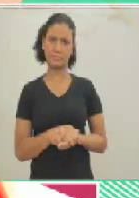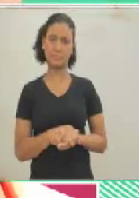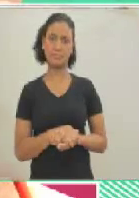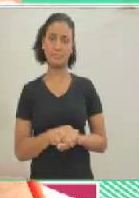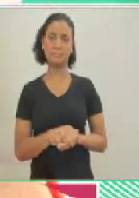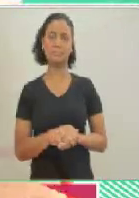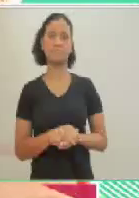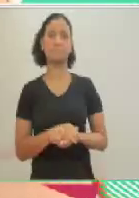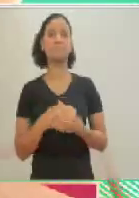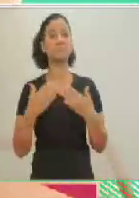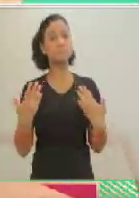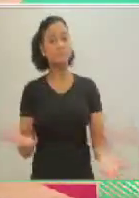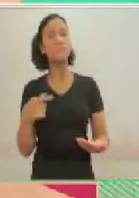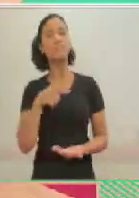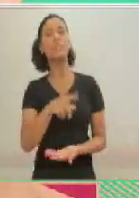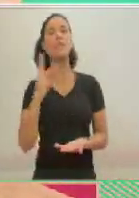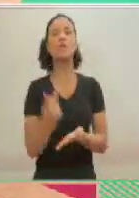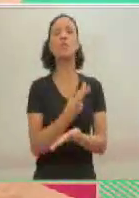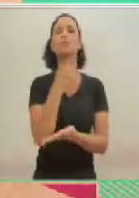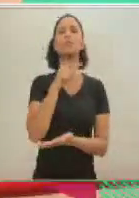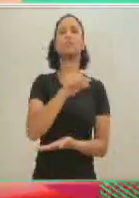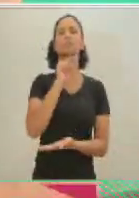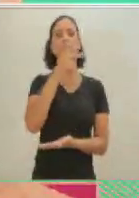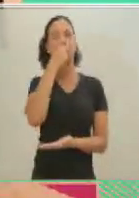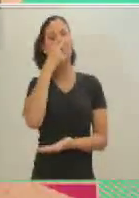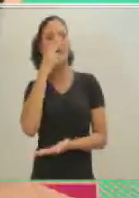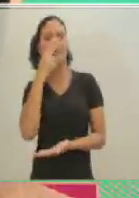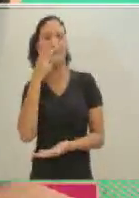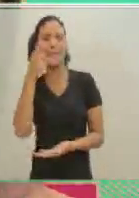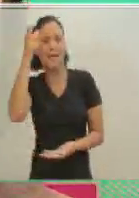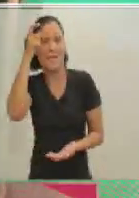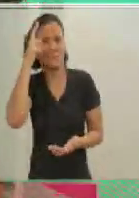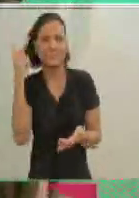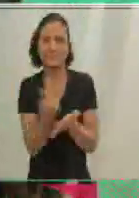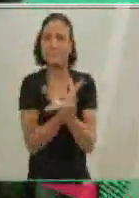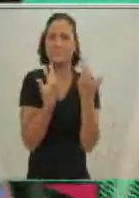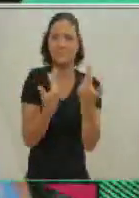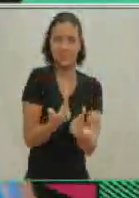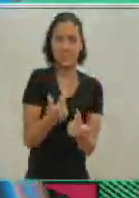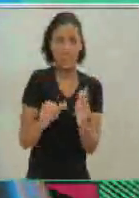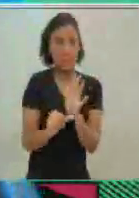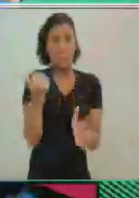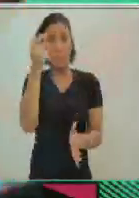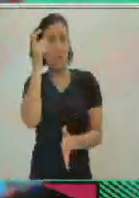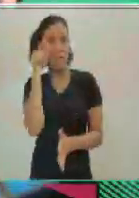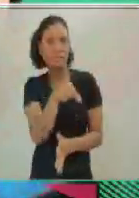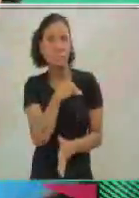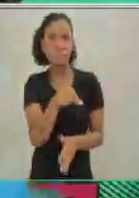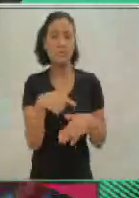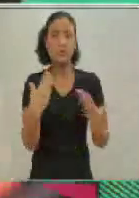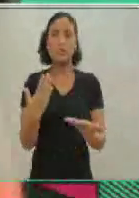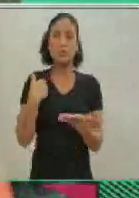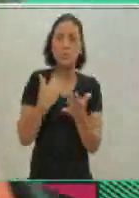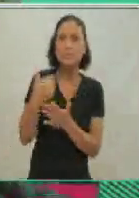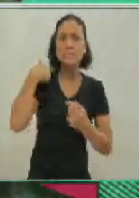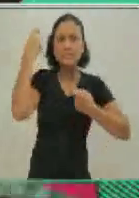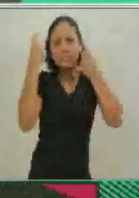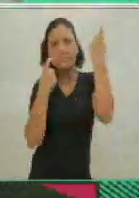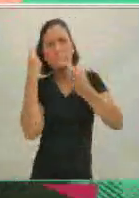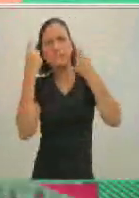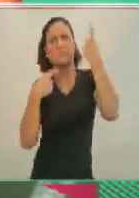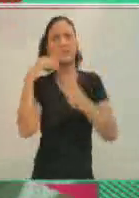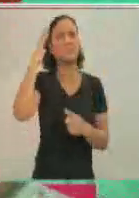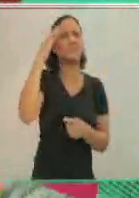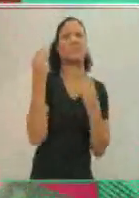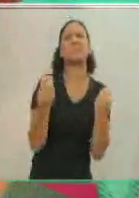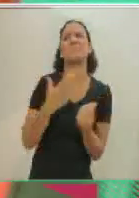De fato, acontecia uma coincidência, a primeira coincidência. Quando eu começava a me preocupar demais, meu Deus, cadê Gabriel? Eu começava a me preocupar demais com ele.